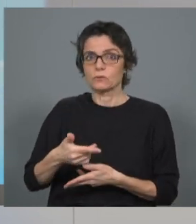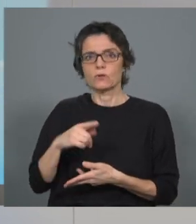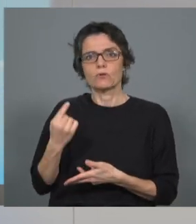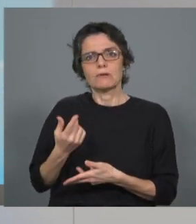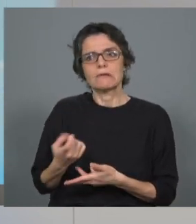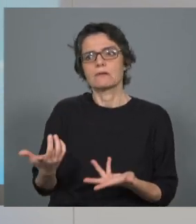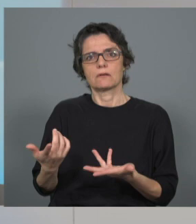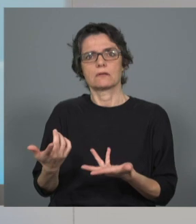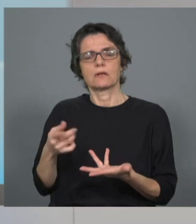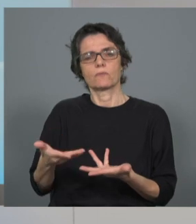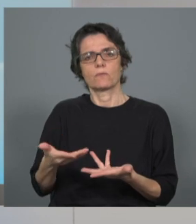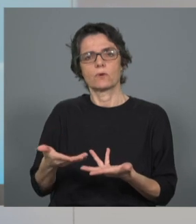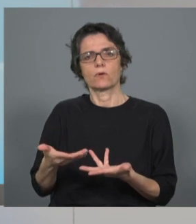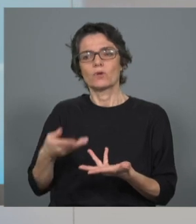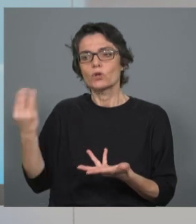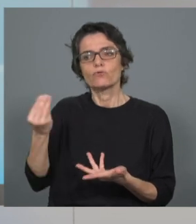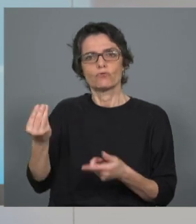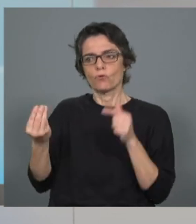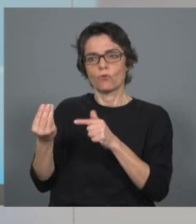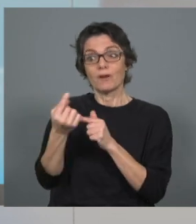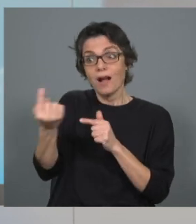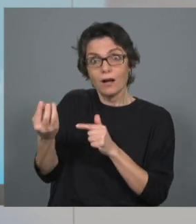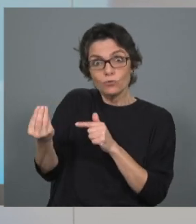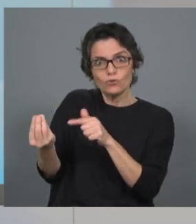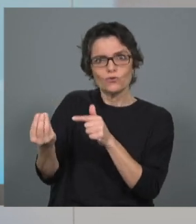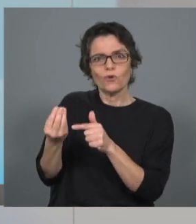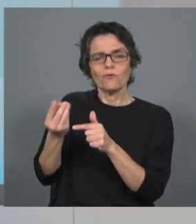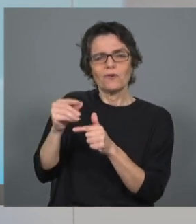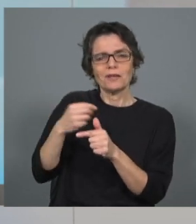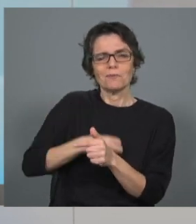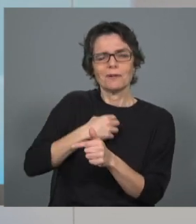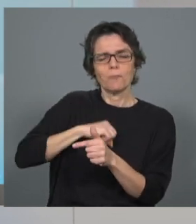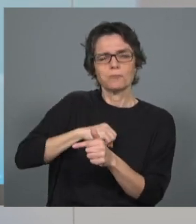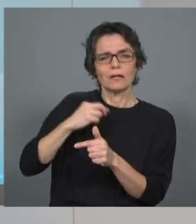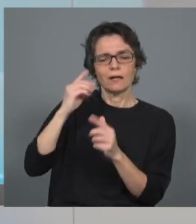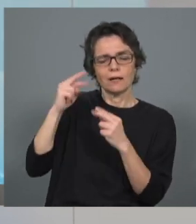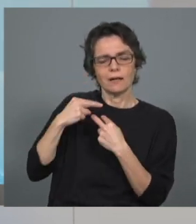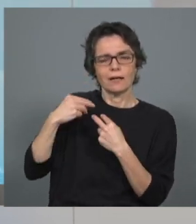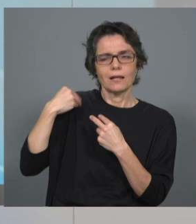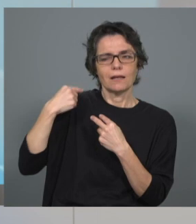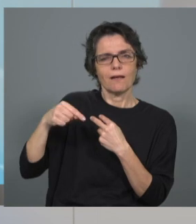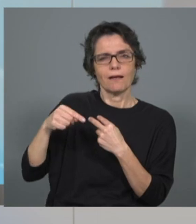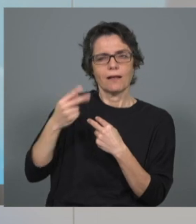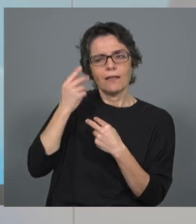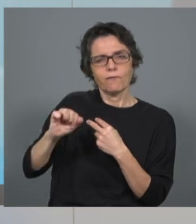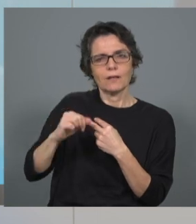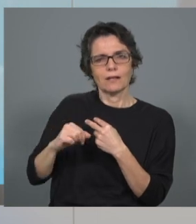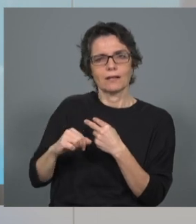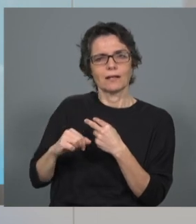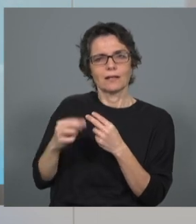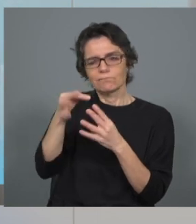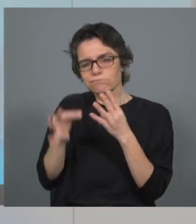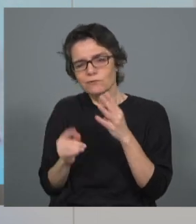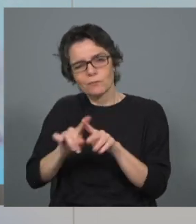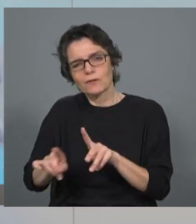facto que cada jovem possa sentir que é também chamado a esta totalidade, esta radicalidade na sua própria vida, no seu